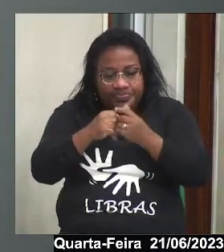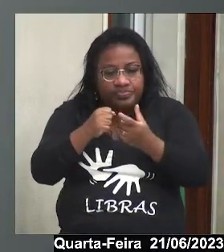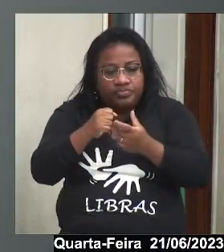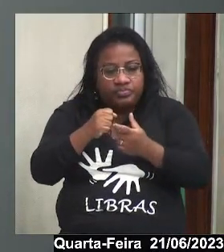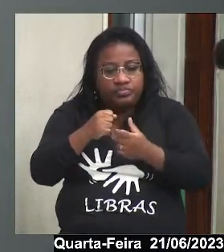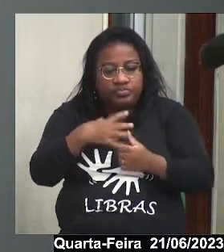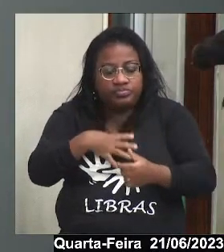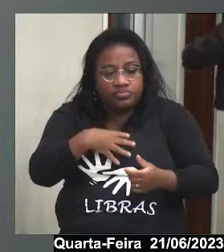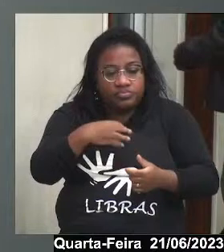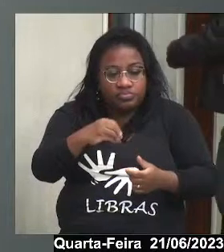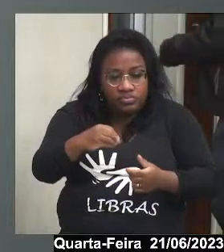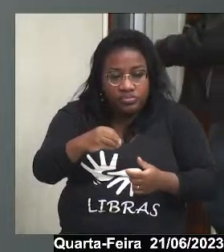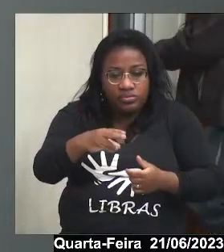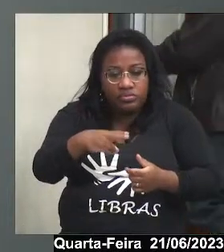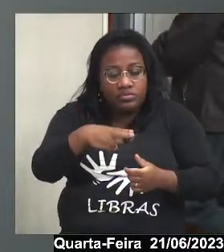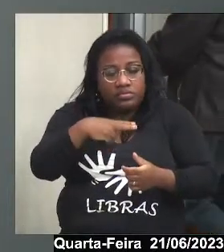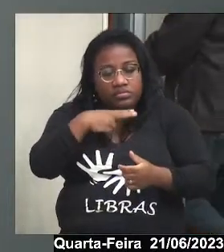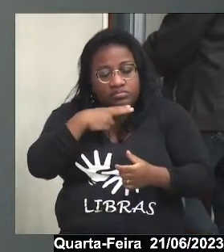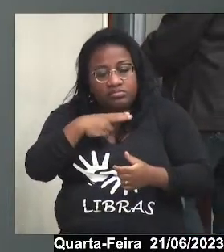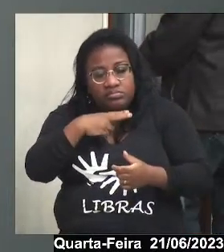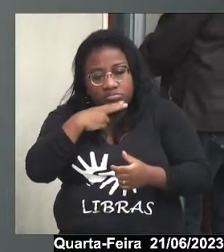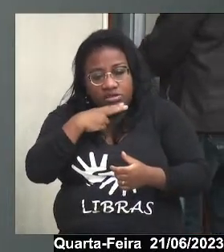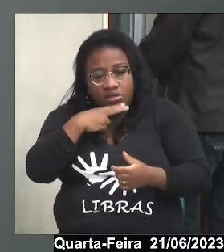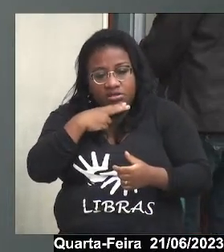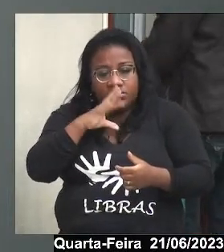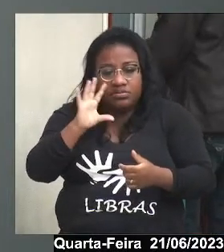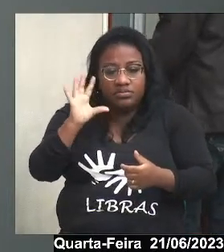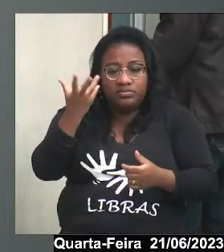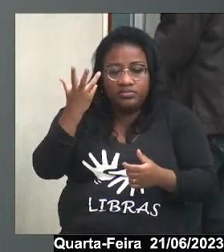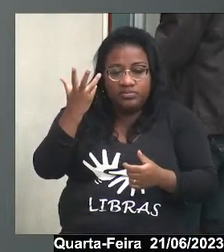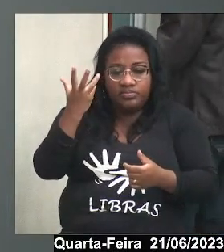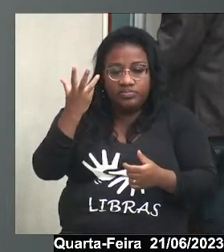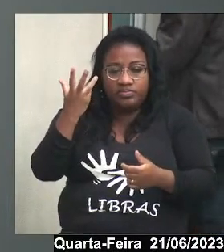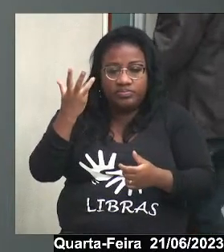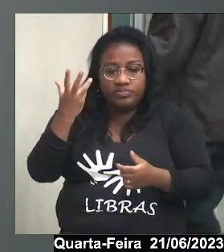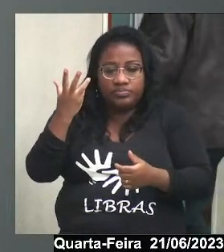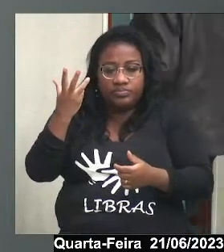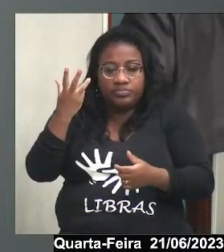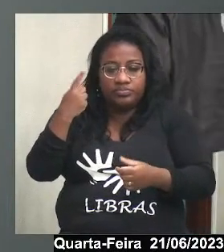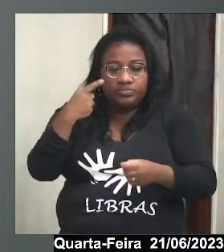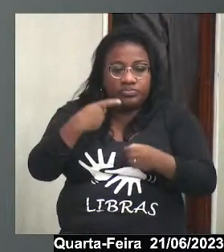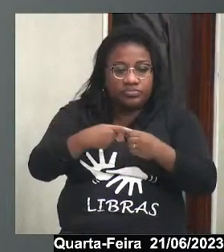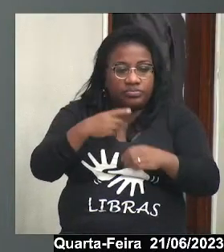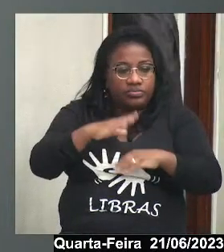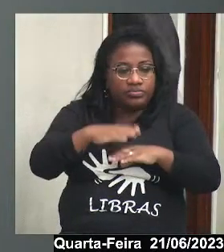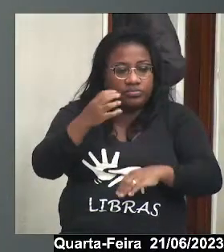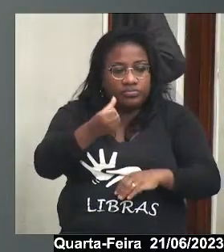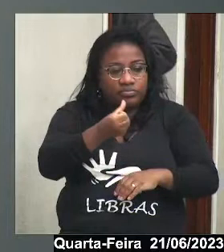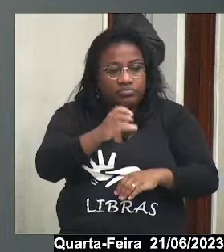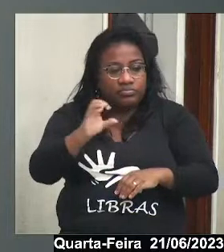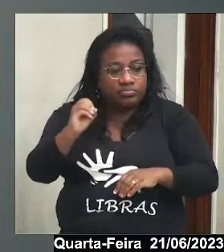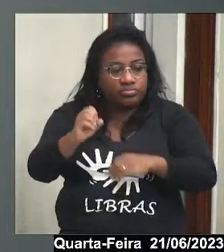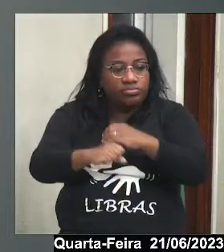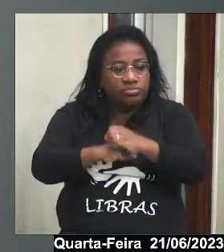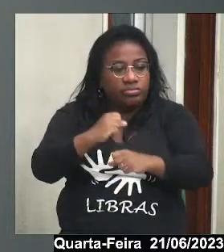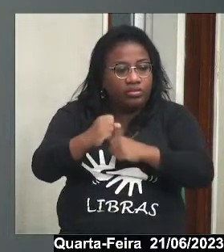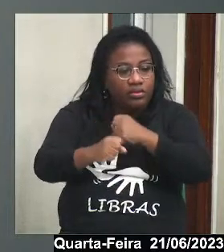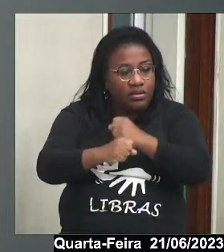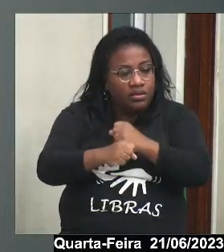passa para o neto e vem mantendo aí essa tradição aqui na nossa cidade. Já são aí são 60 anos, né, de feira,